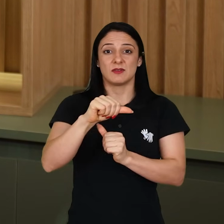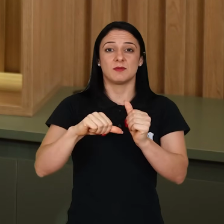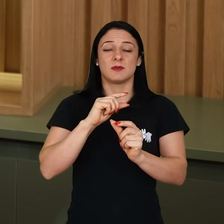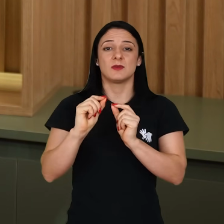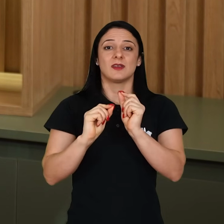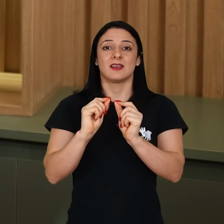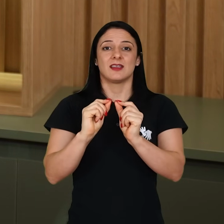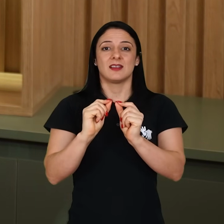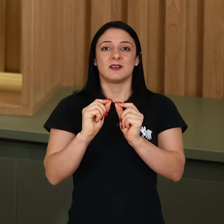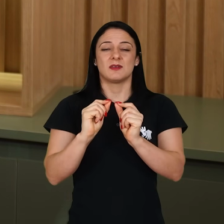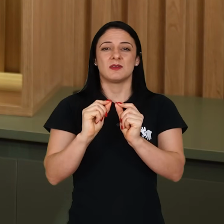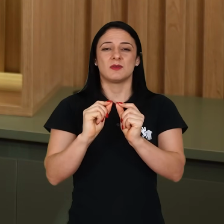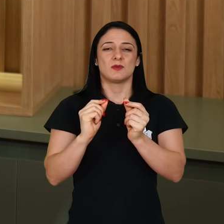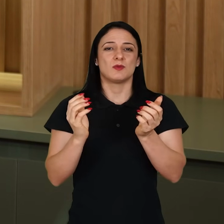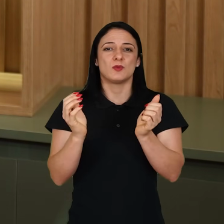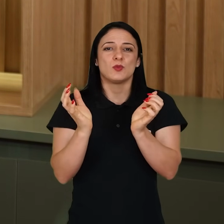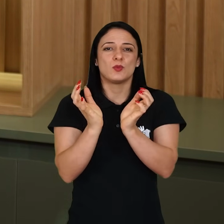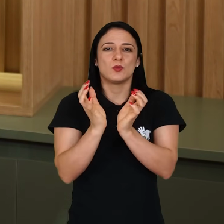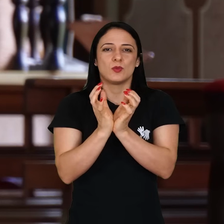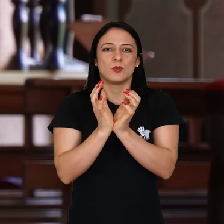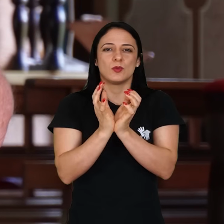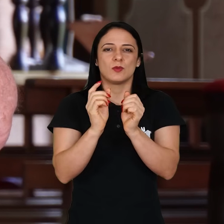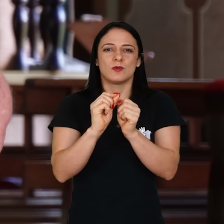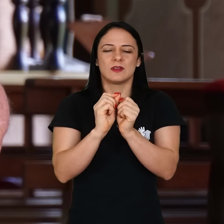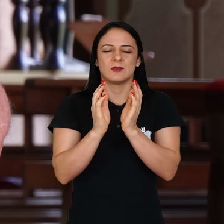transformamos numa corrente de oração.